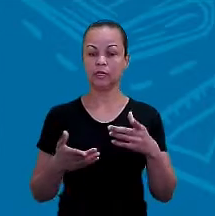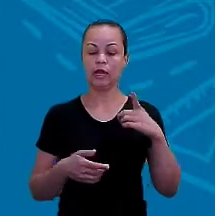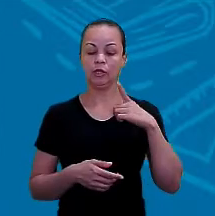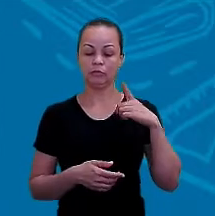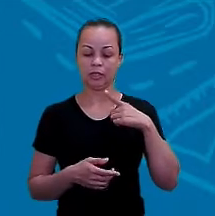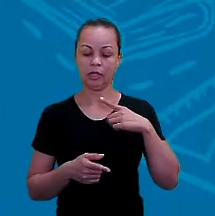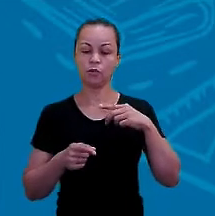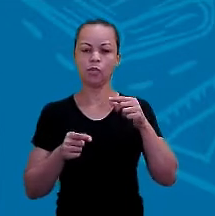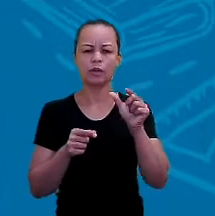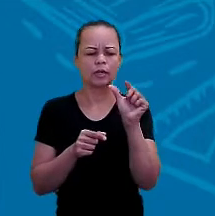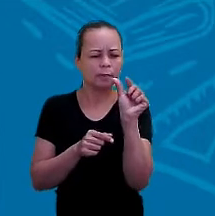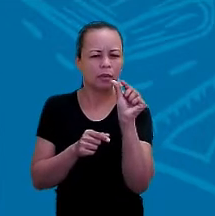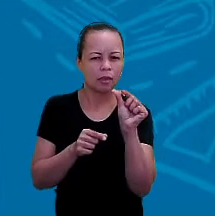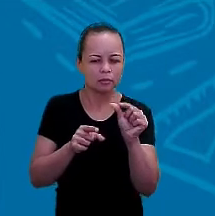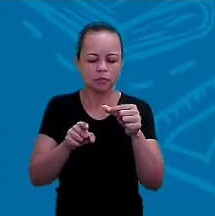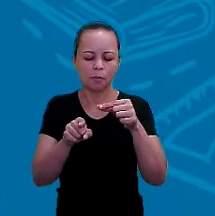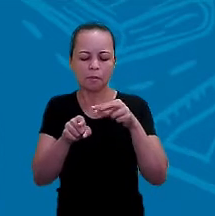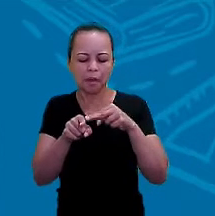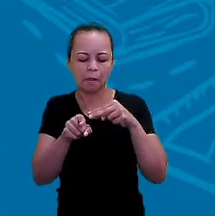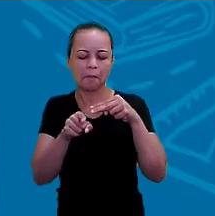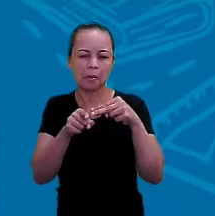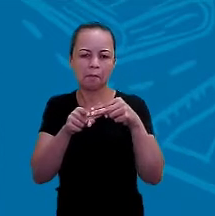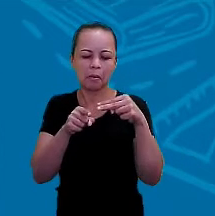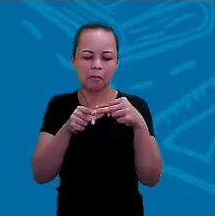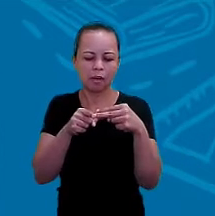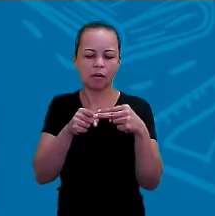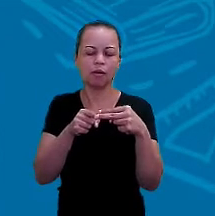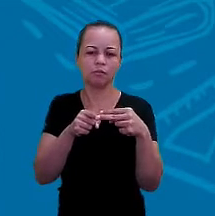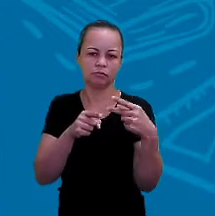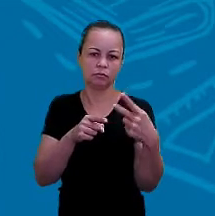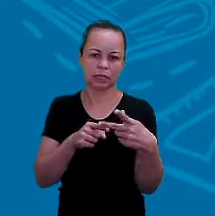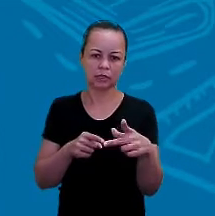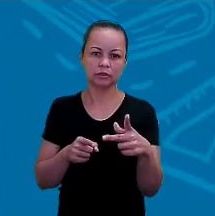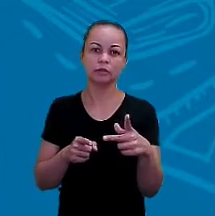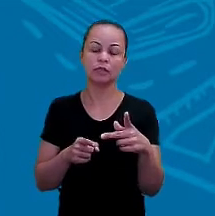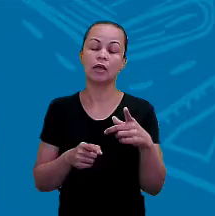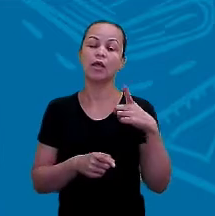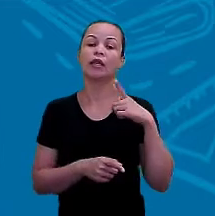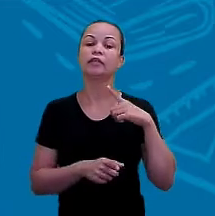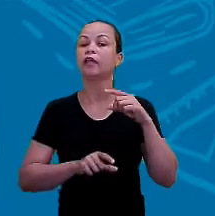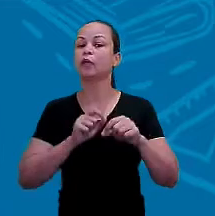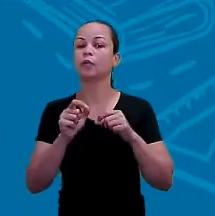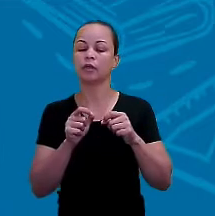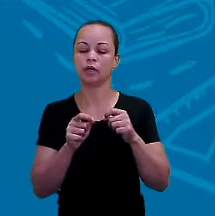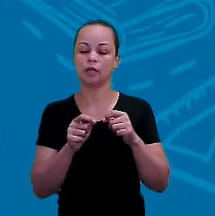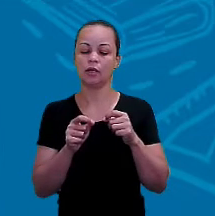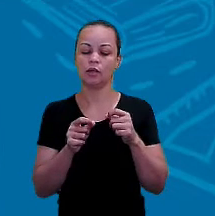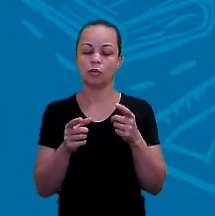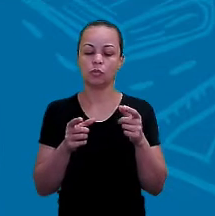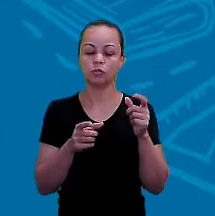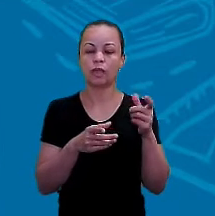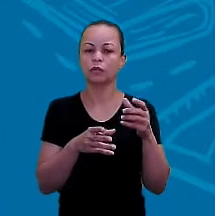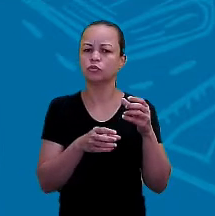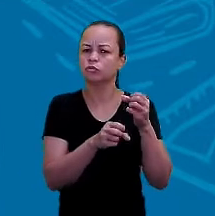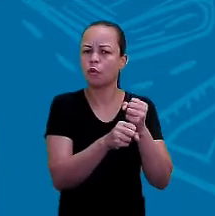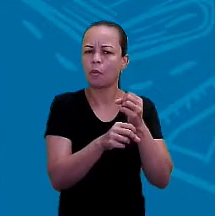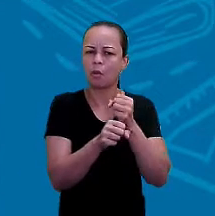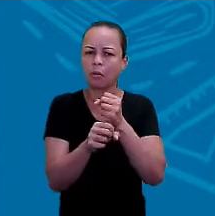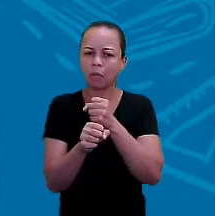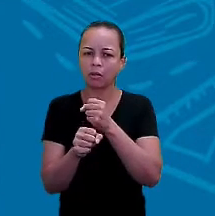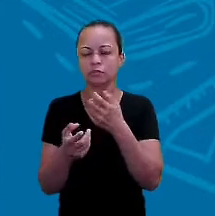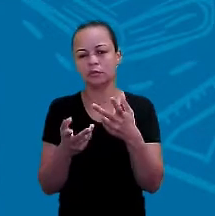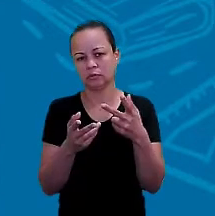tenho cada pedacinho desse gráfico de pizza, ele vai ter um dado em cada pedacinho dele. Eu vou ter